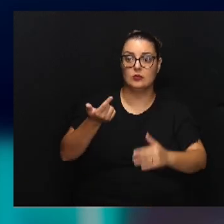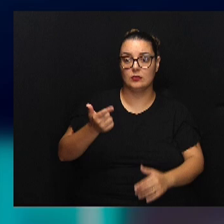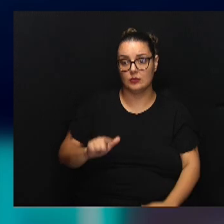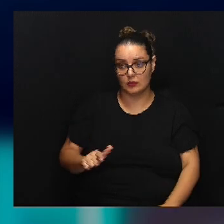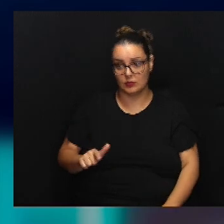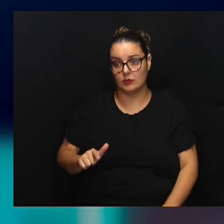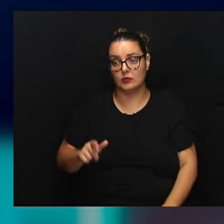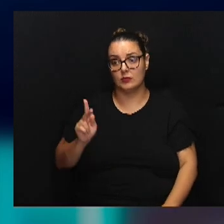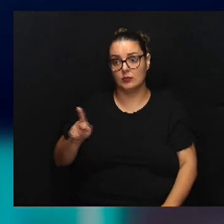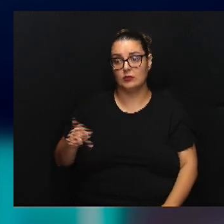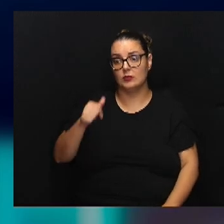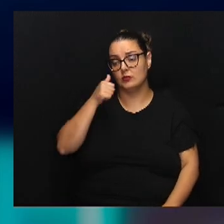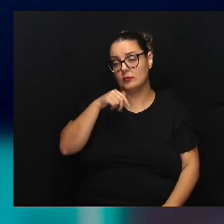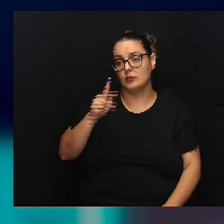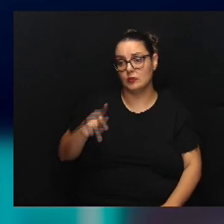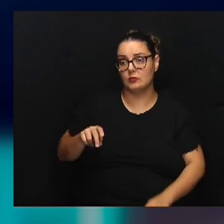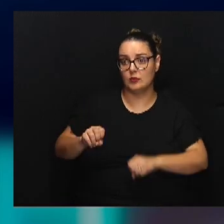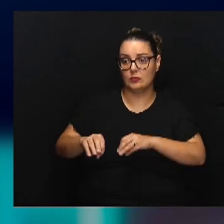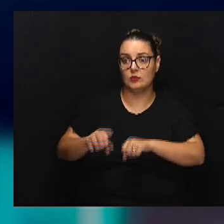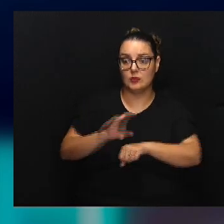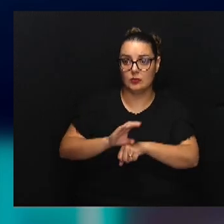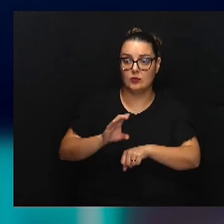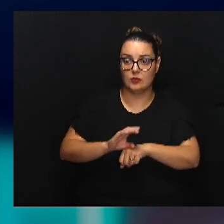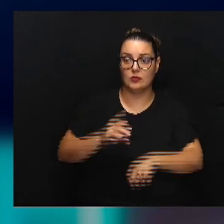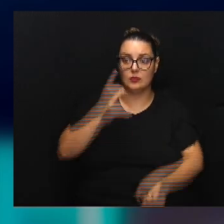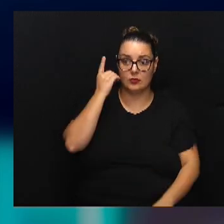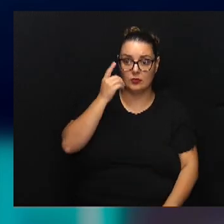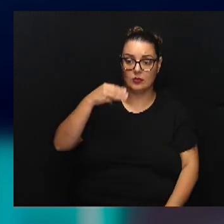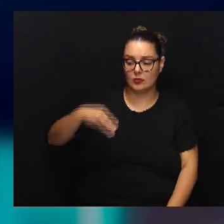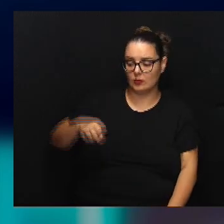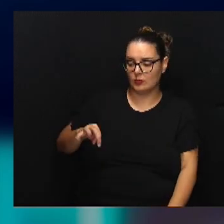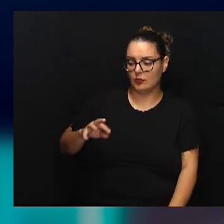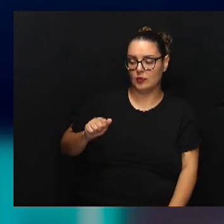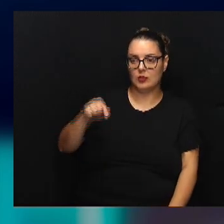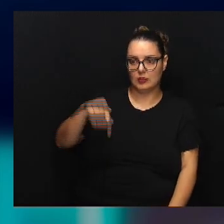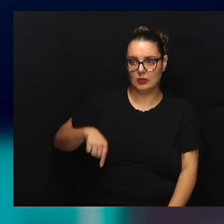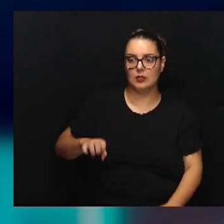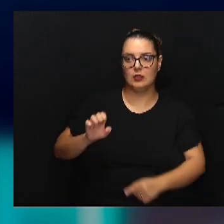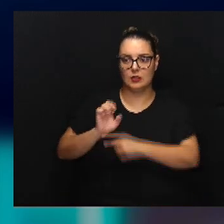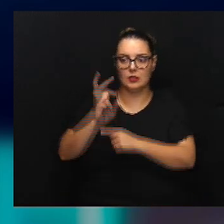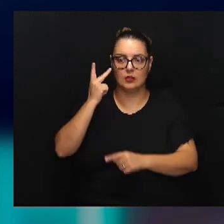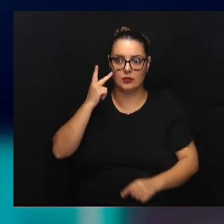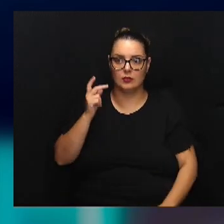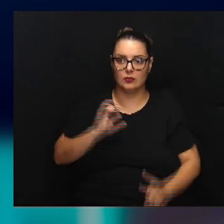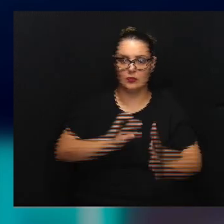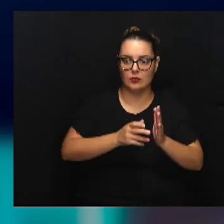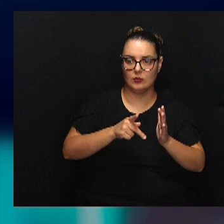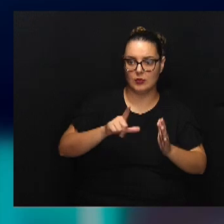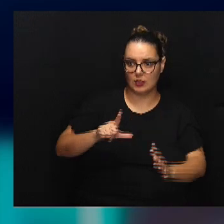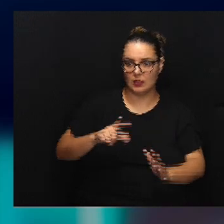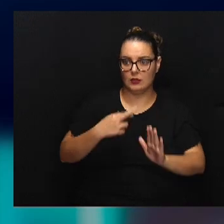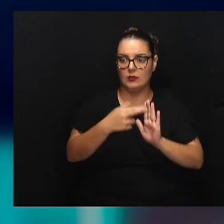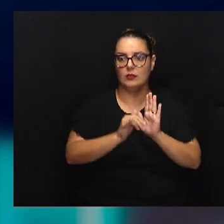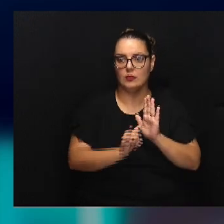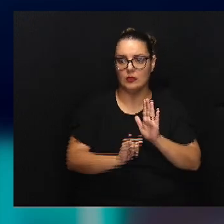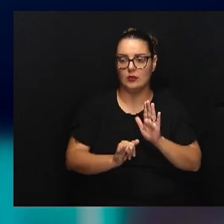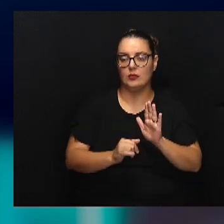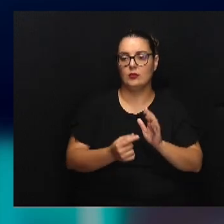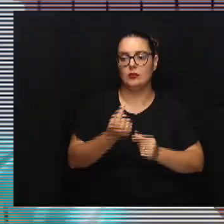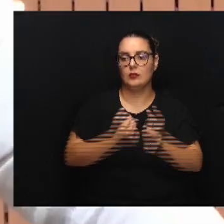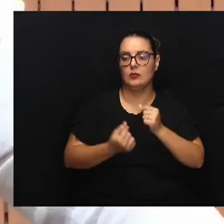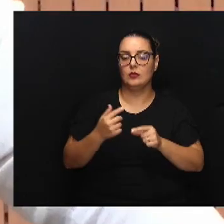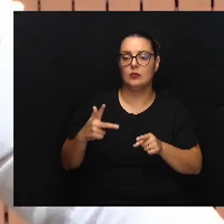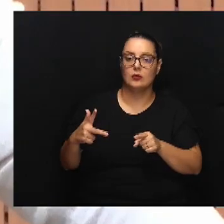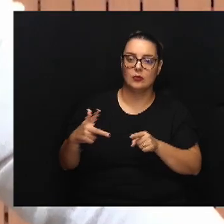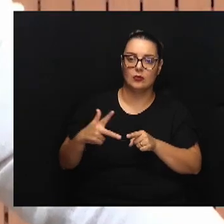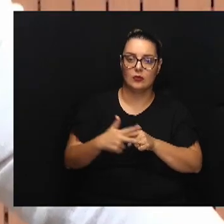professores e professoras. O deputado Mota, aqui de São Paulo, do PL aqui de São Paulo, que foi o relator do orçamento,